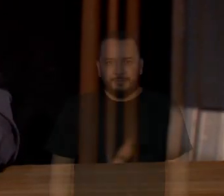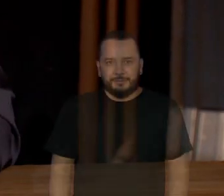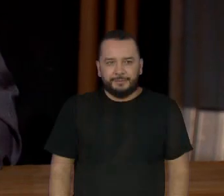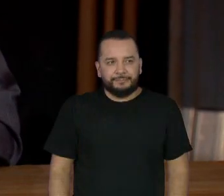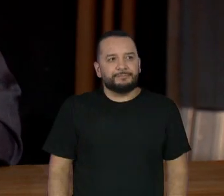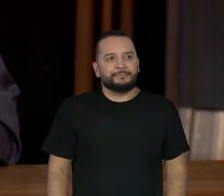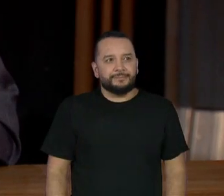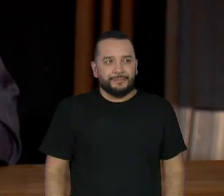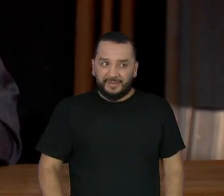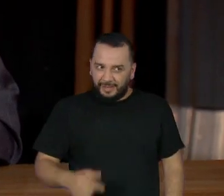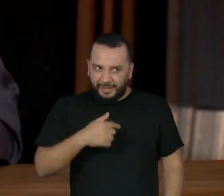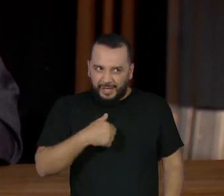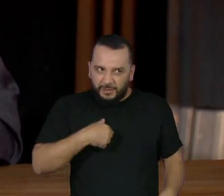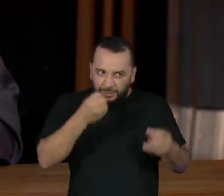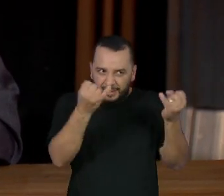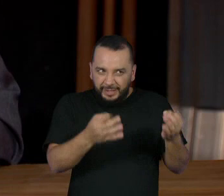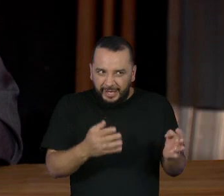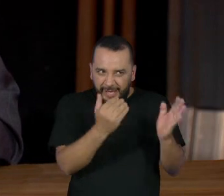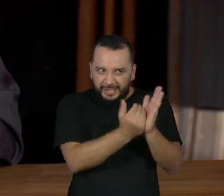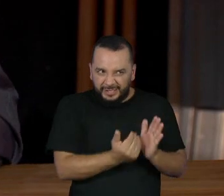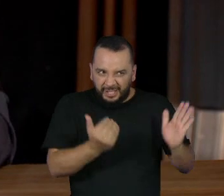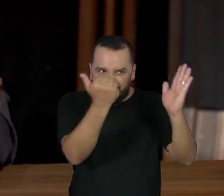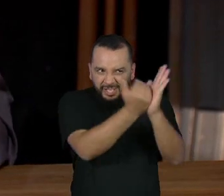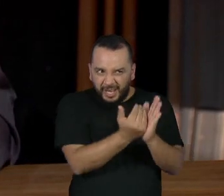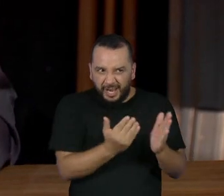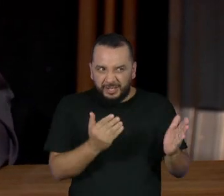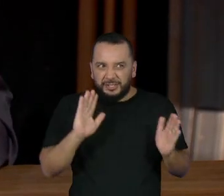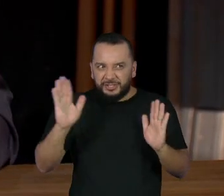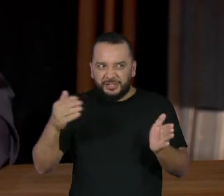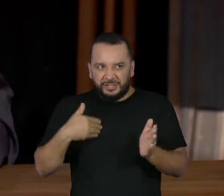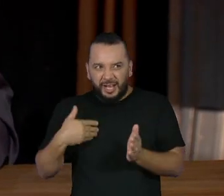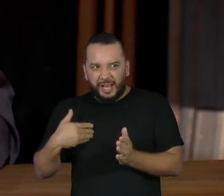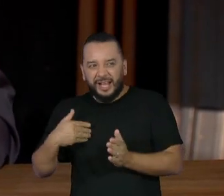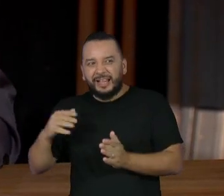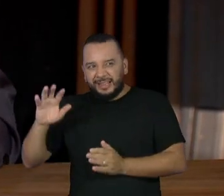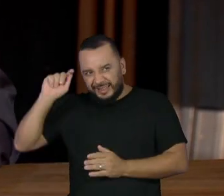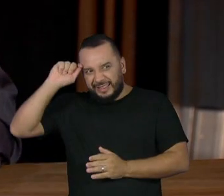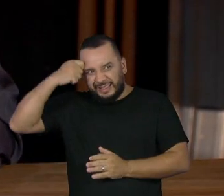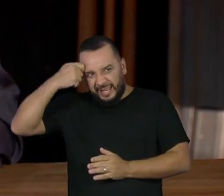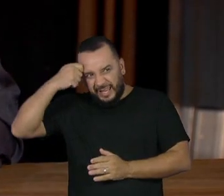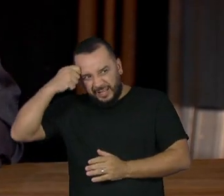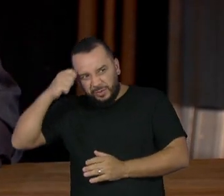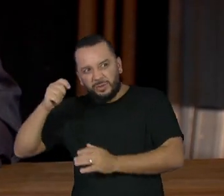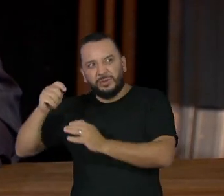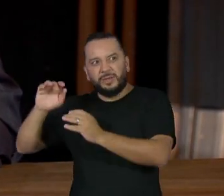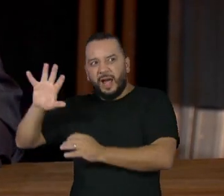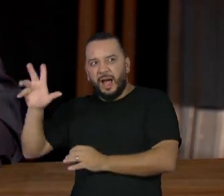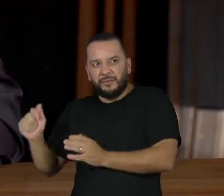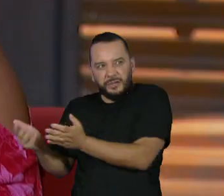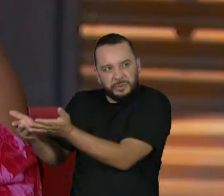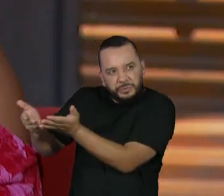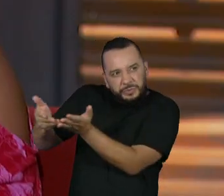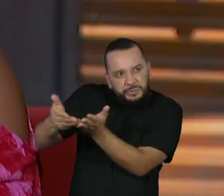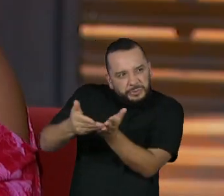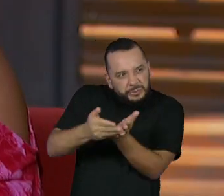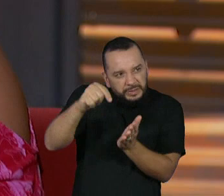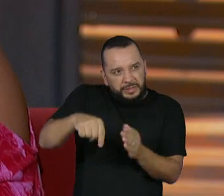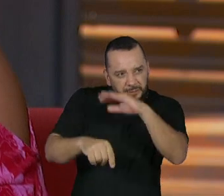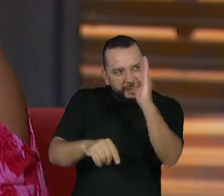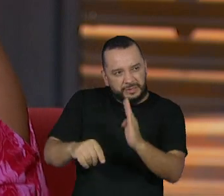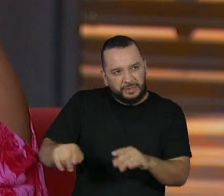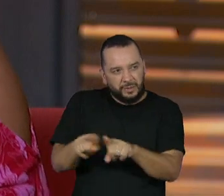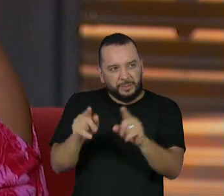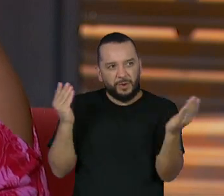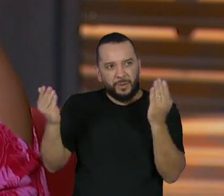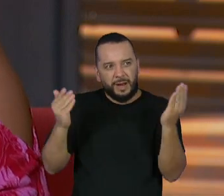Foi exagerada essa minha comparação aí com tráfico negreiro nos navios e o sistema carcerário brasileiro? Acho que não. É só